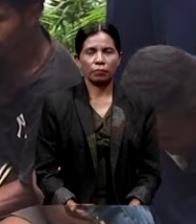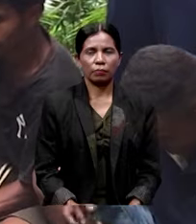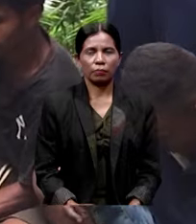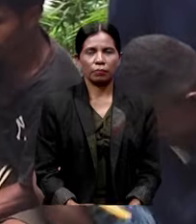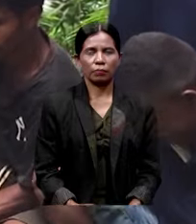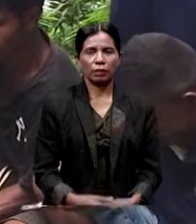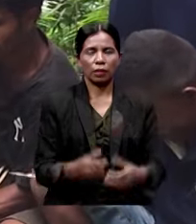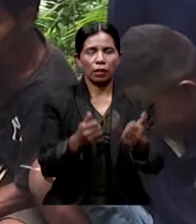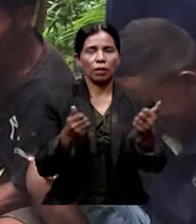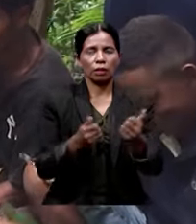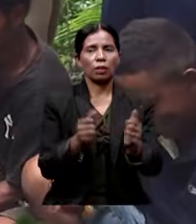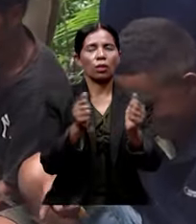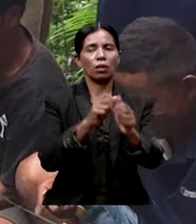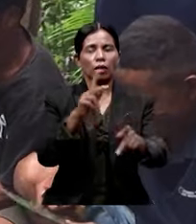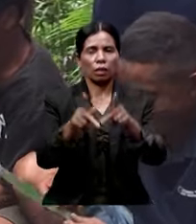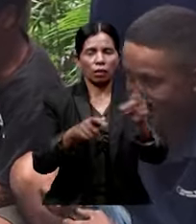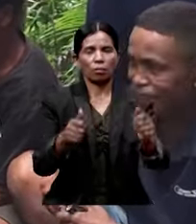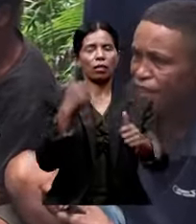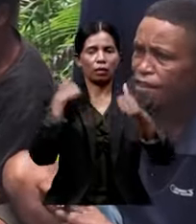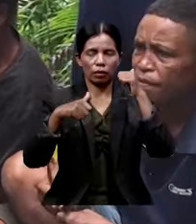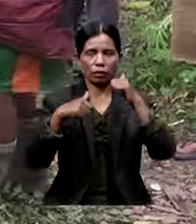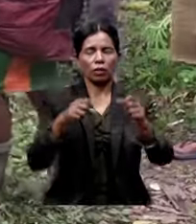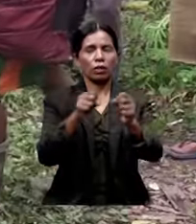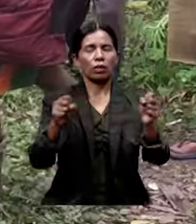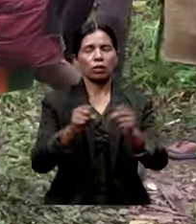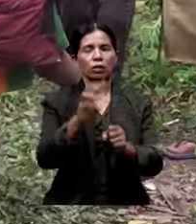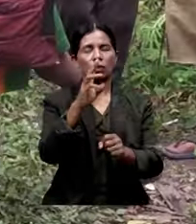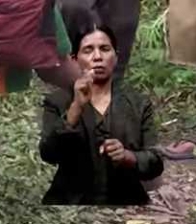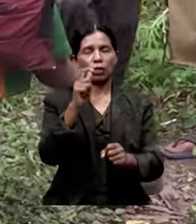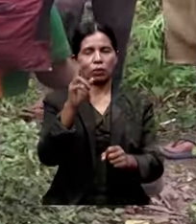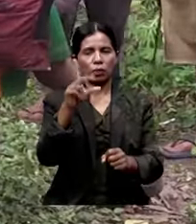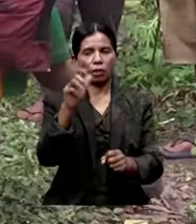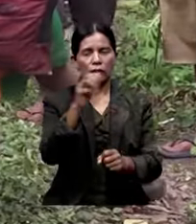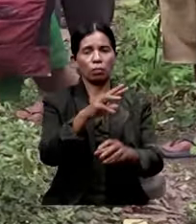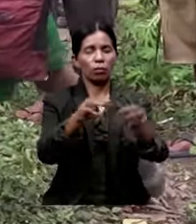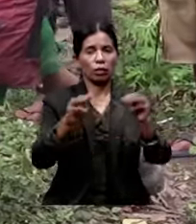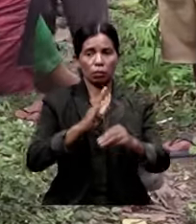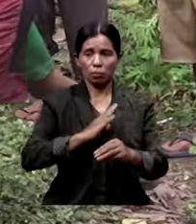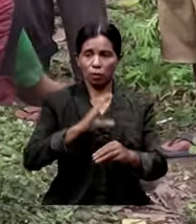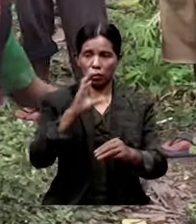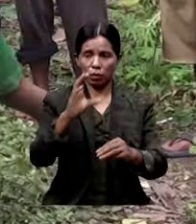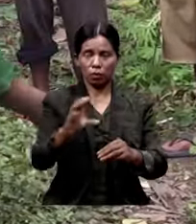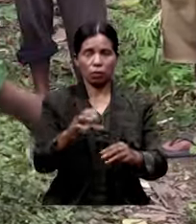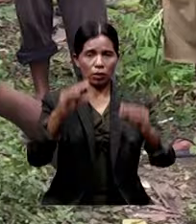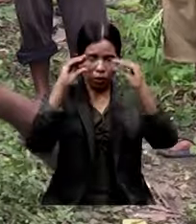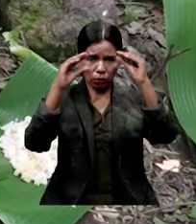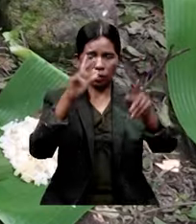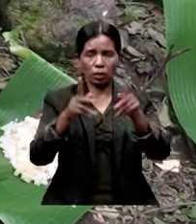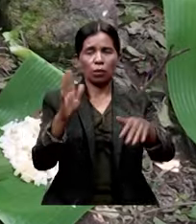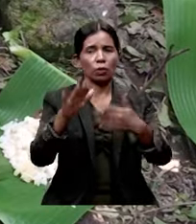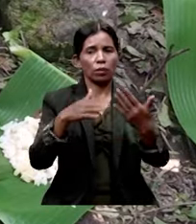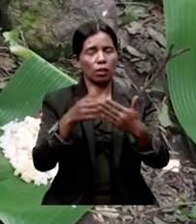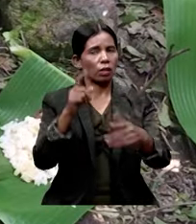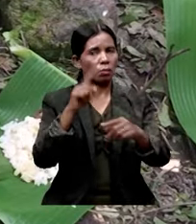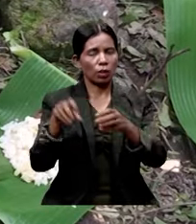Autoridade local da comunidade realiza atividade tarabando e a suku Watulari, posto administrativo Vemasi, município de Baucau, onde educa a comunidade Sira, labele